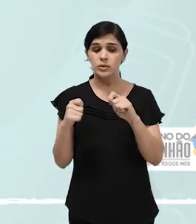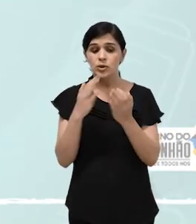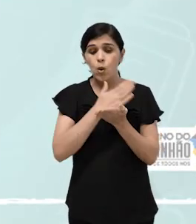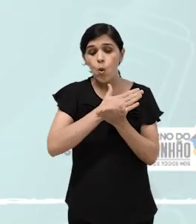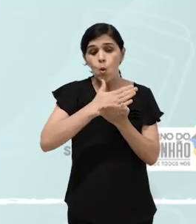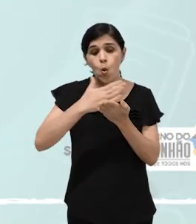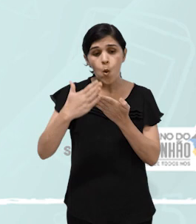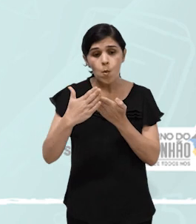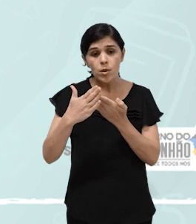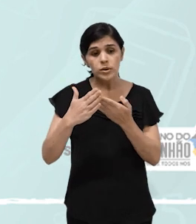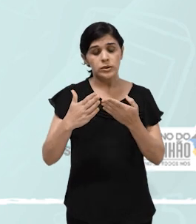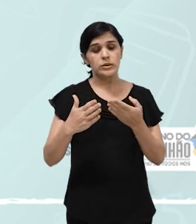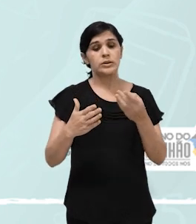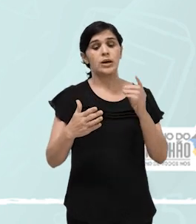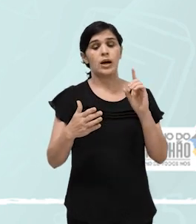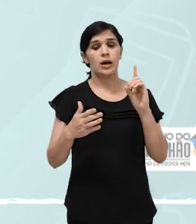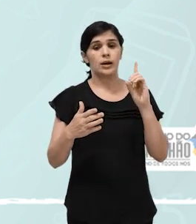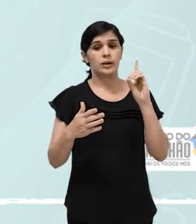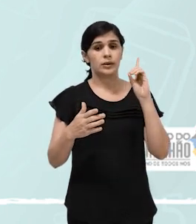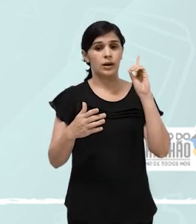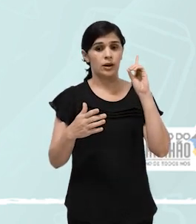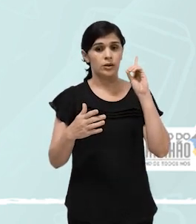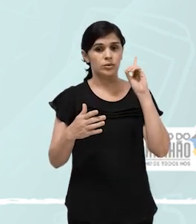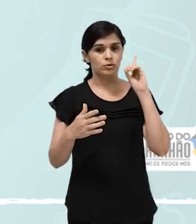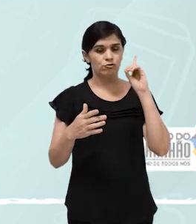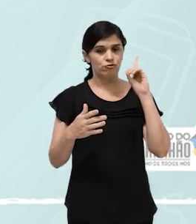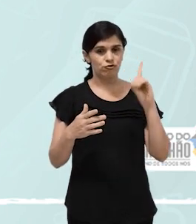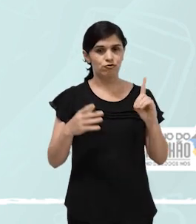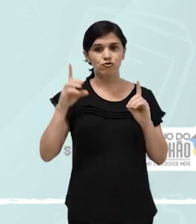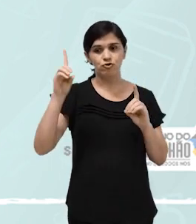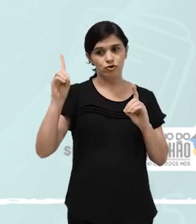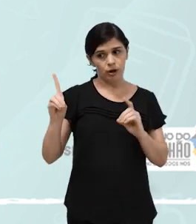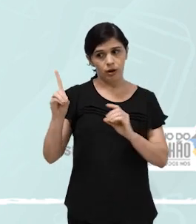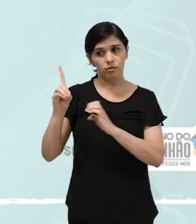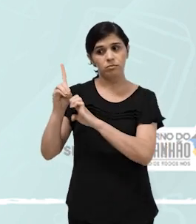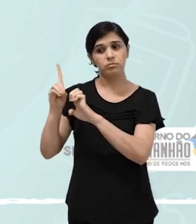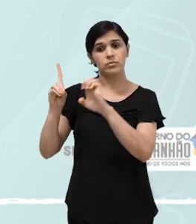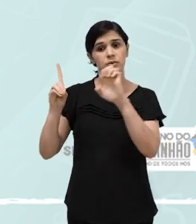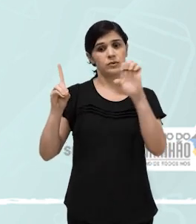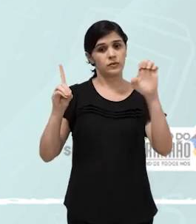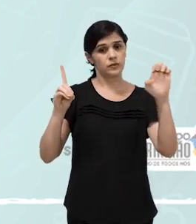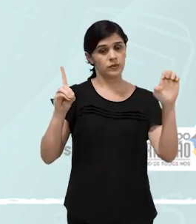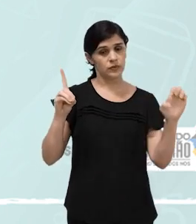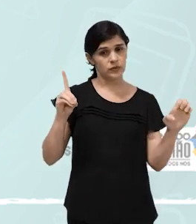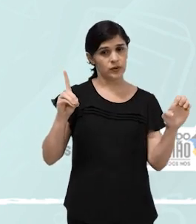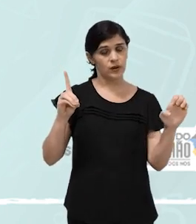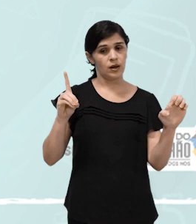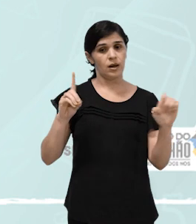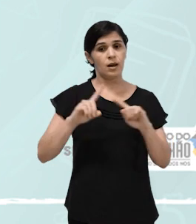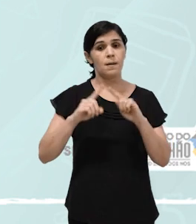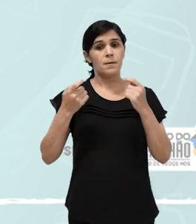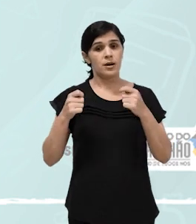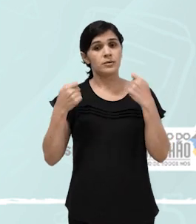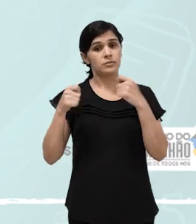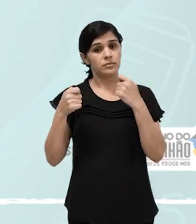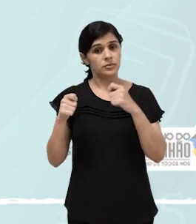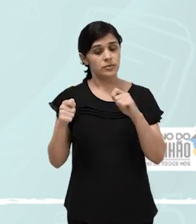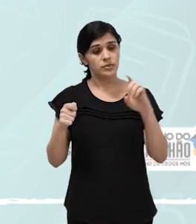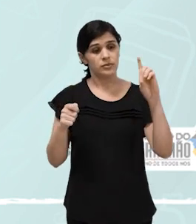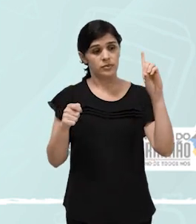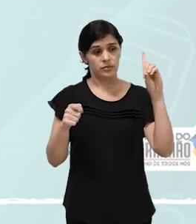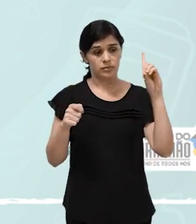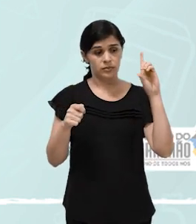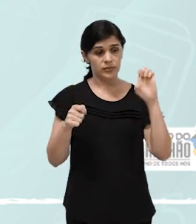esquerda. Então, a resposta possível é a letra A. Eletronegatividade, que falamos